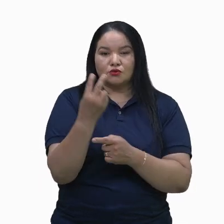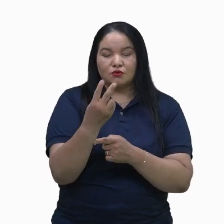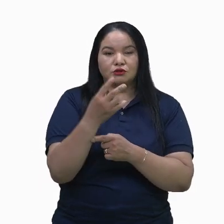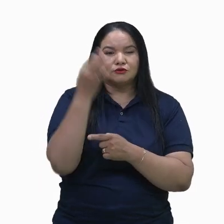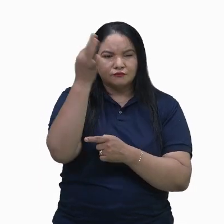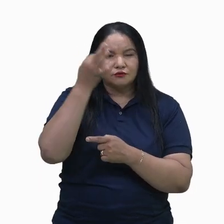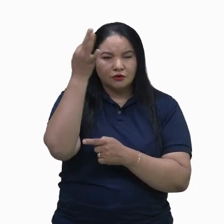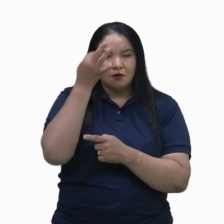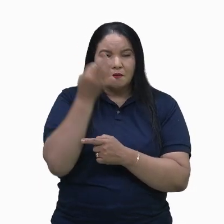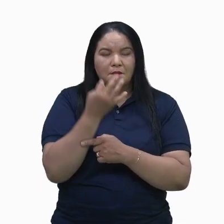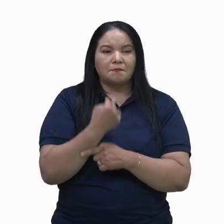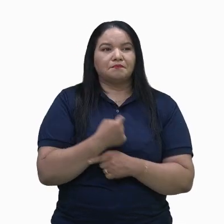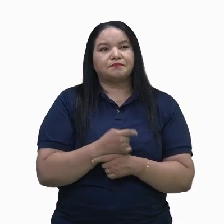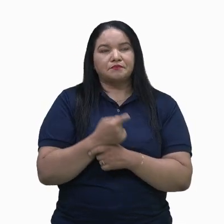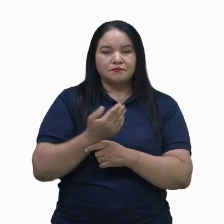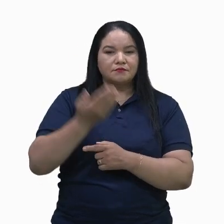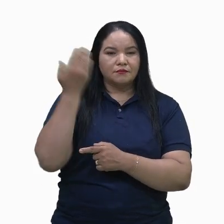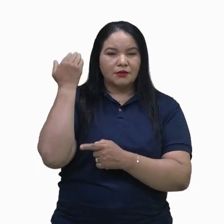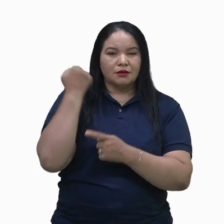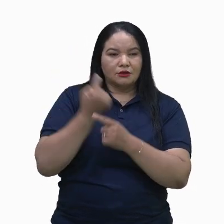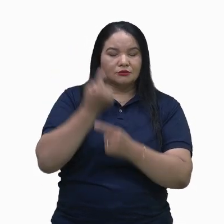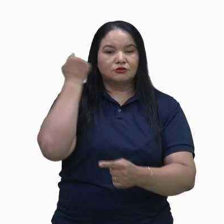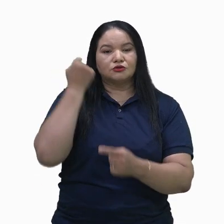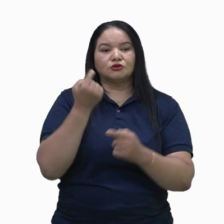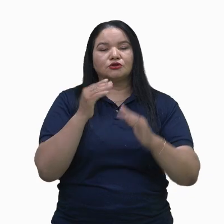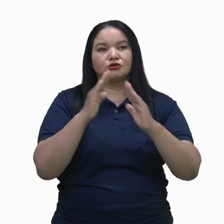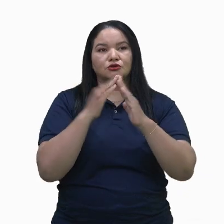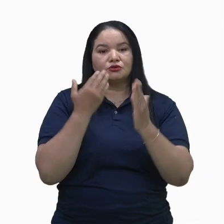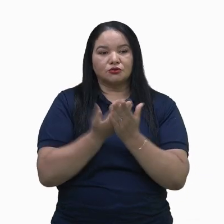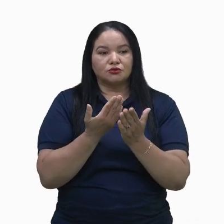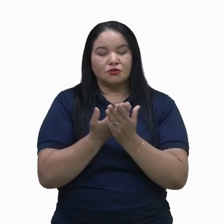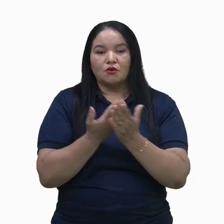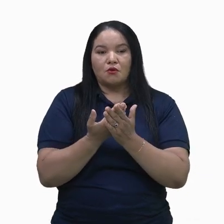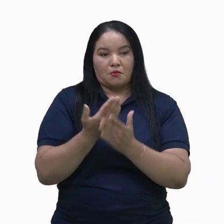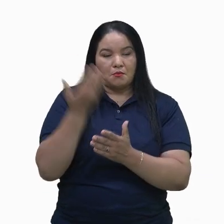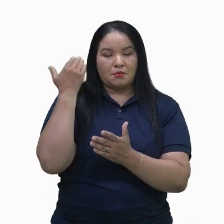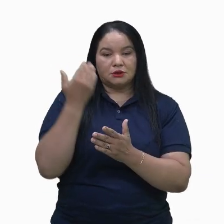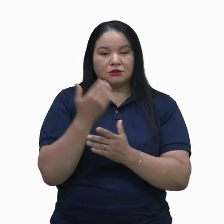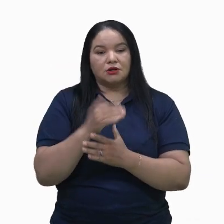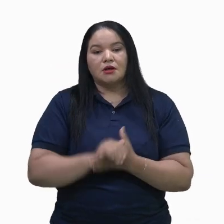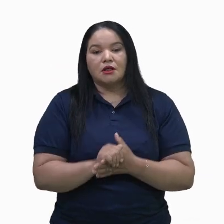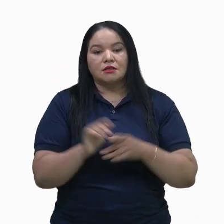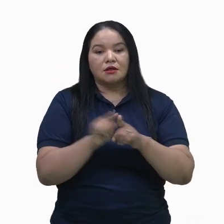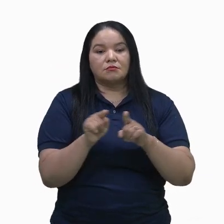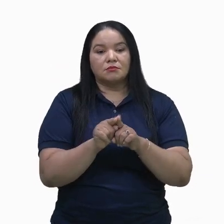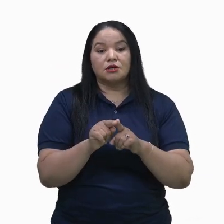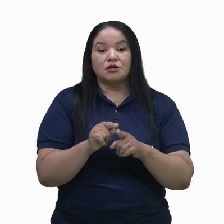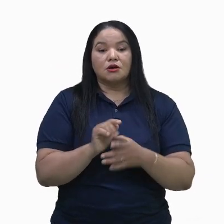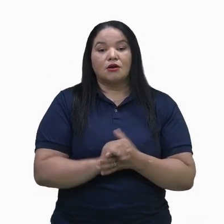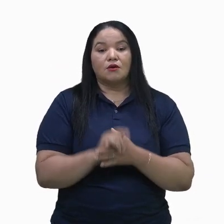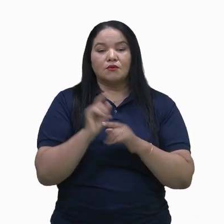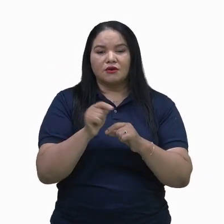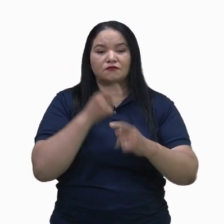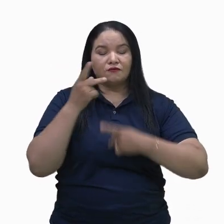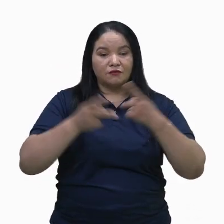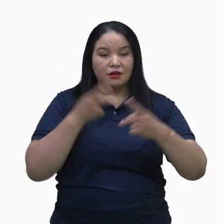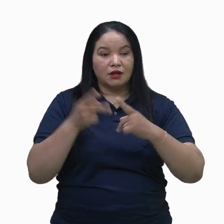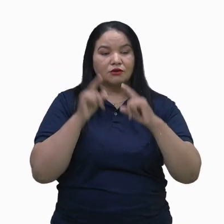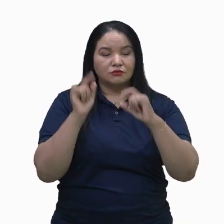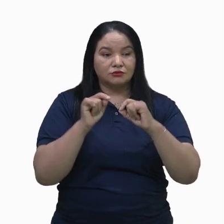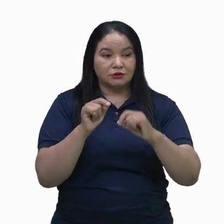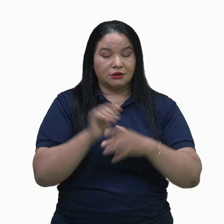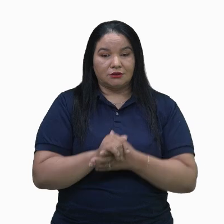já contemporâneos da Escola de Frankfurt. E eles falavam dessa questão de uma razão instrumental, né, no mundo,